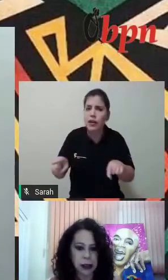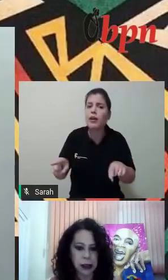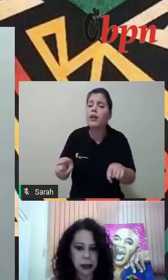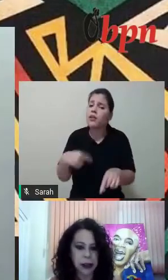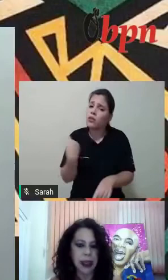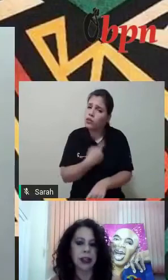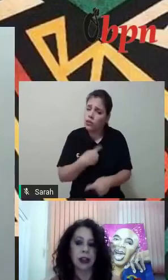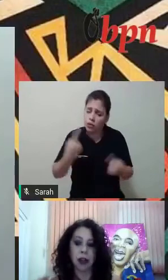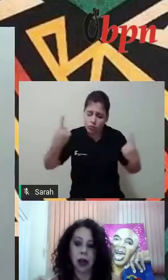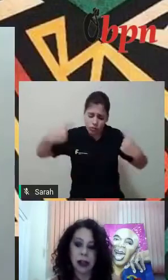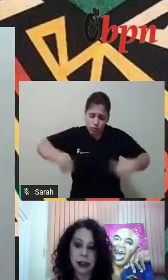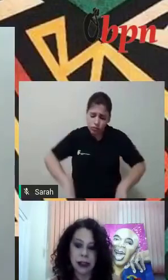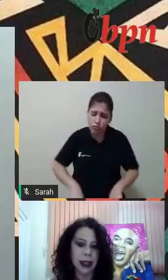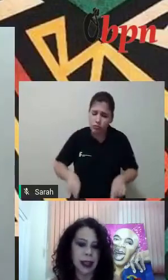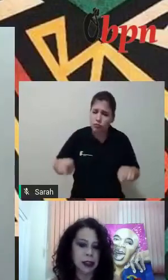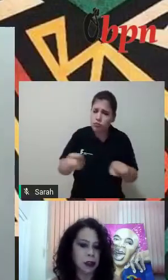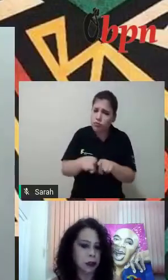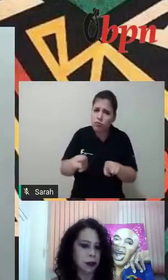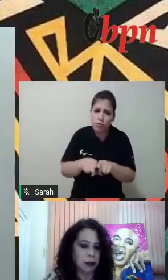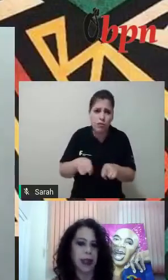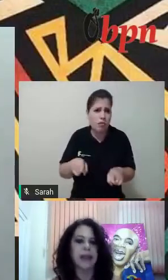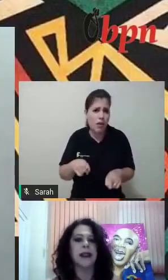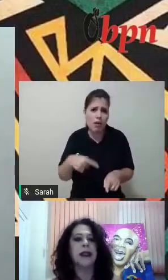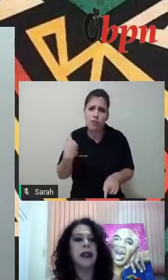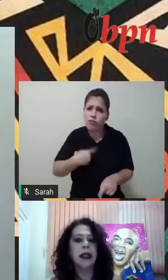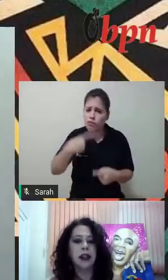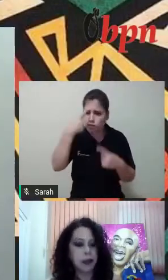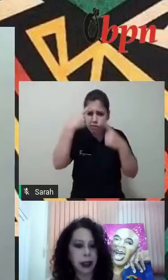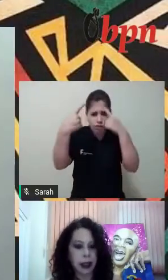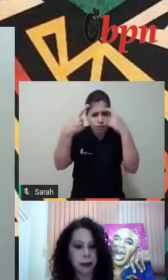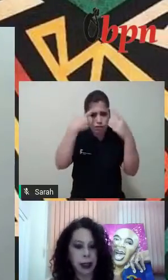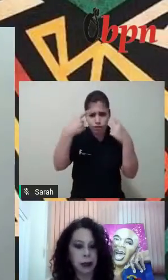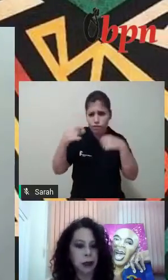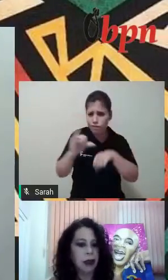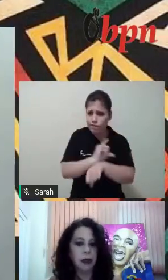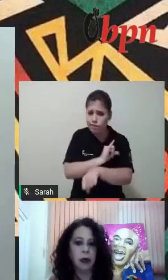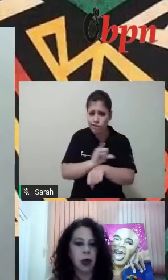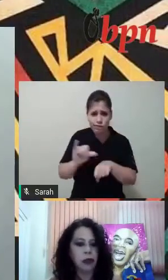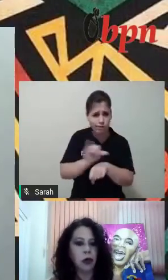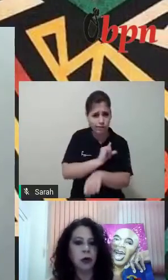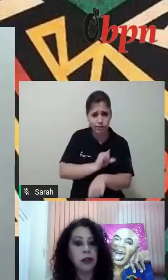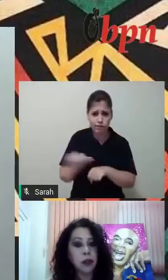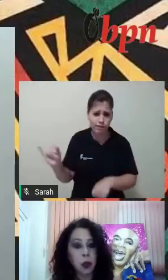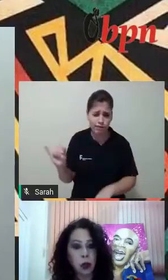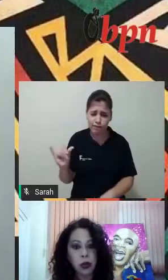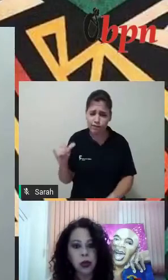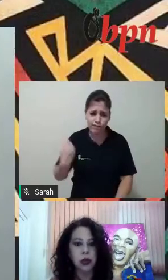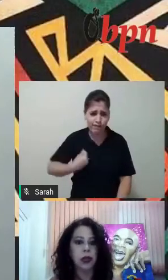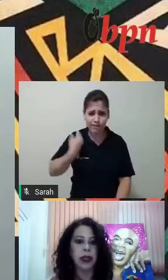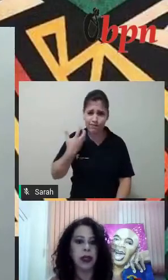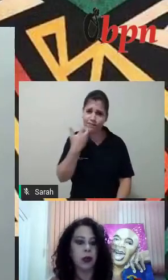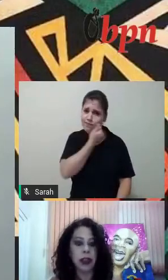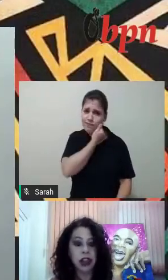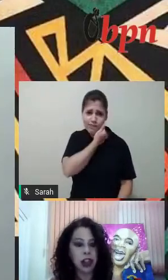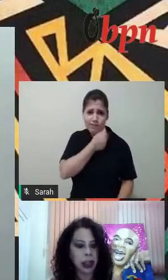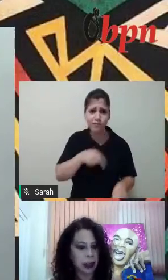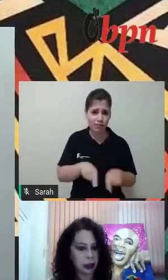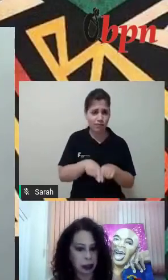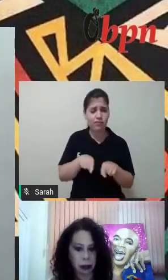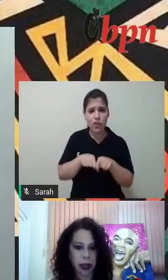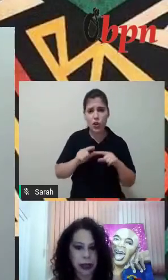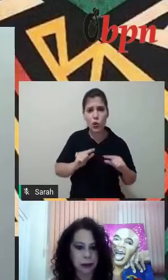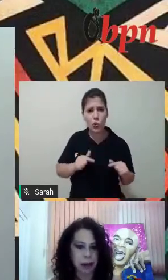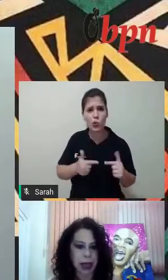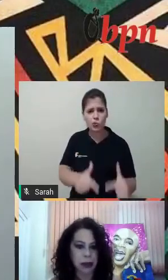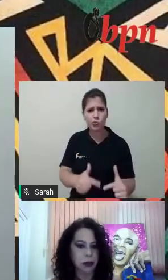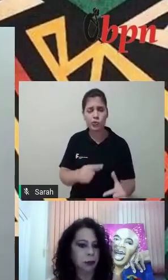exercício de escrevivência, a nossa engenhosidade, a nossa estratégia de sobrevivência, de enfrentamento. O nosso corpo é um